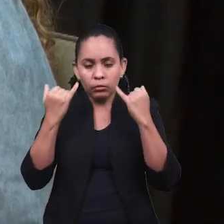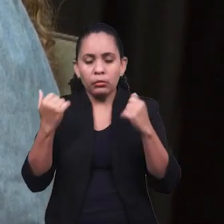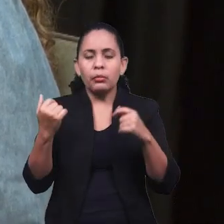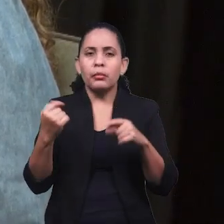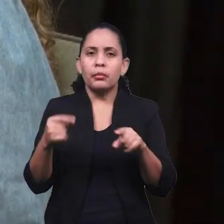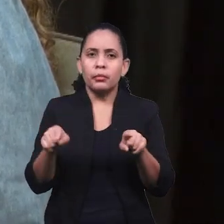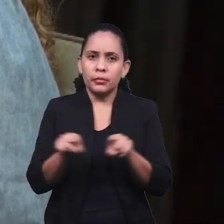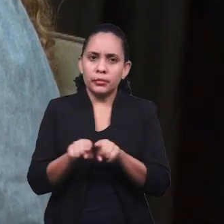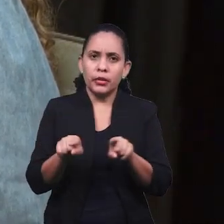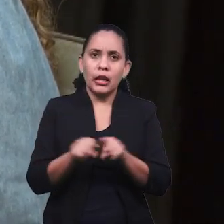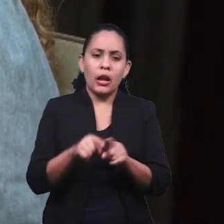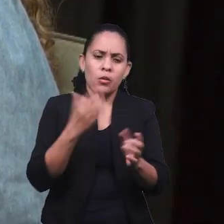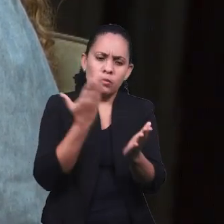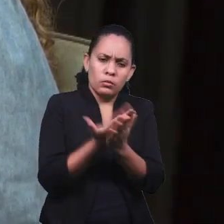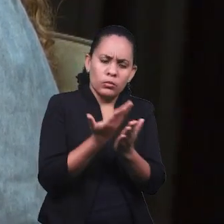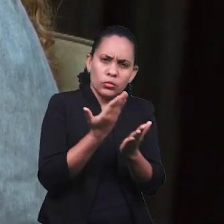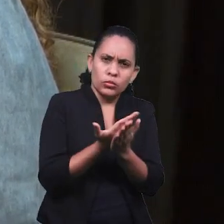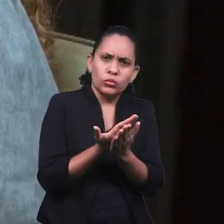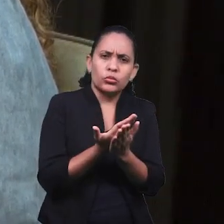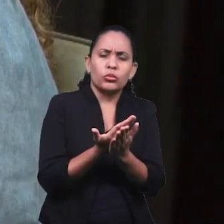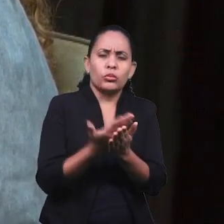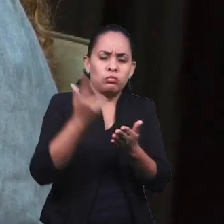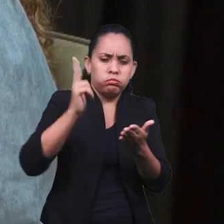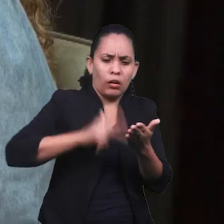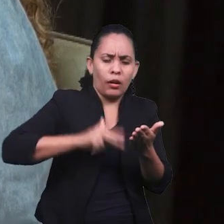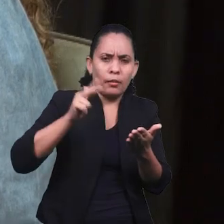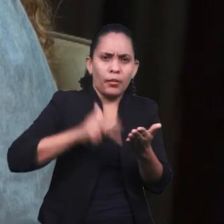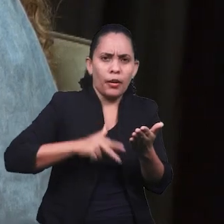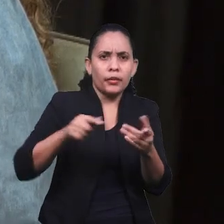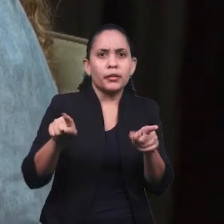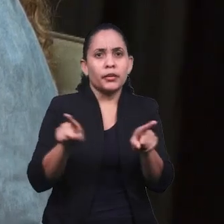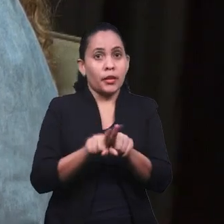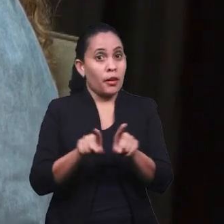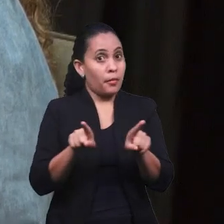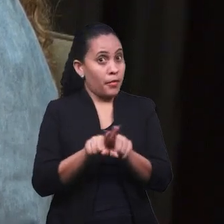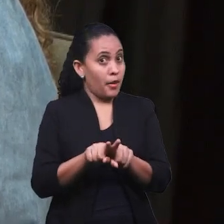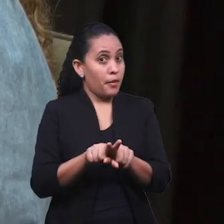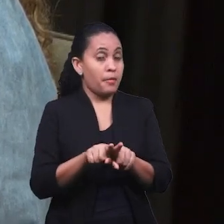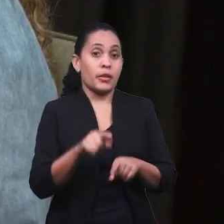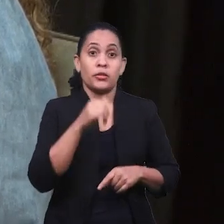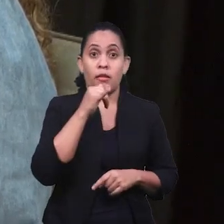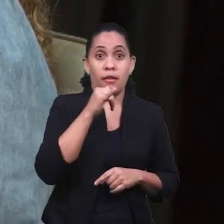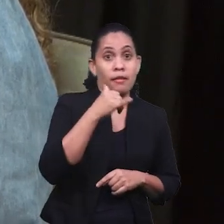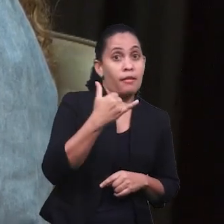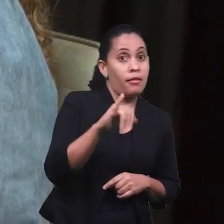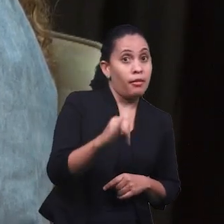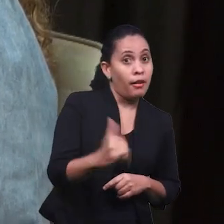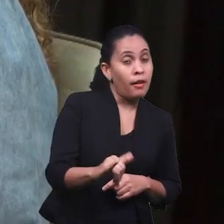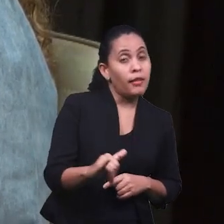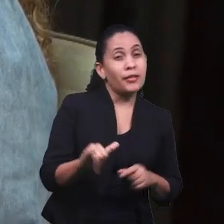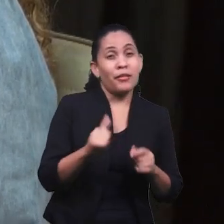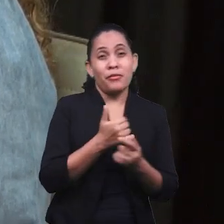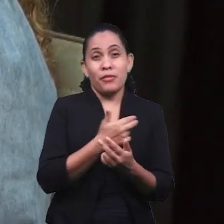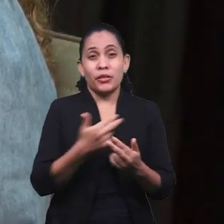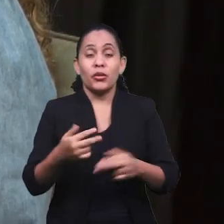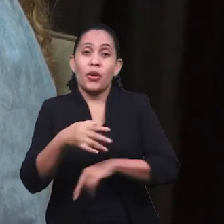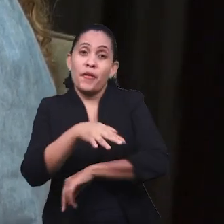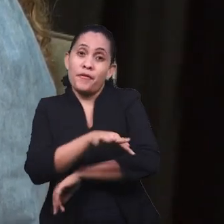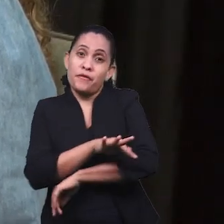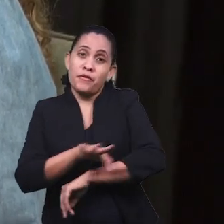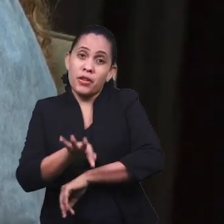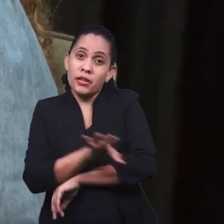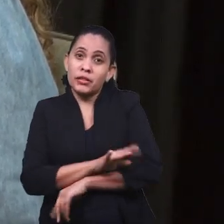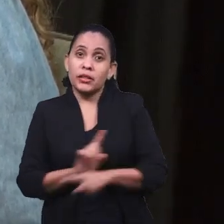partes elétricas, eletrônicas, a gente estuda também física, a gente estuda também a parte de cálculos, porque é necessária